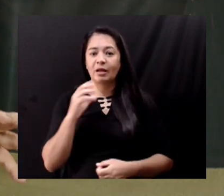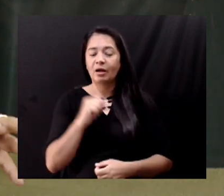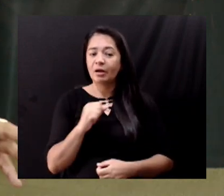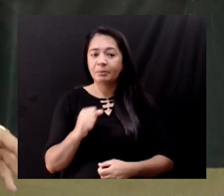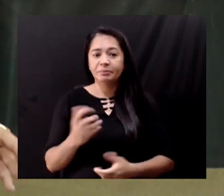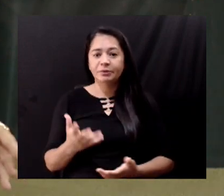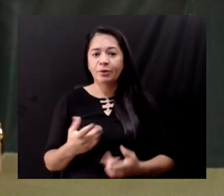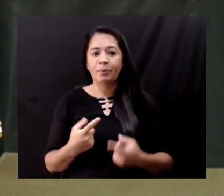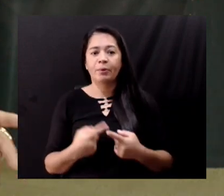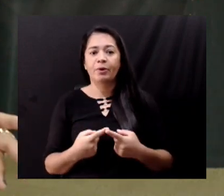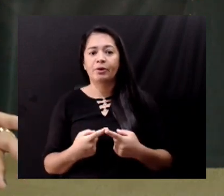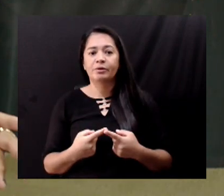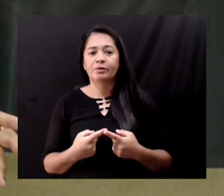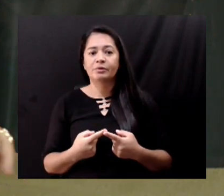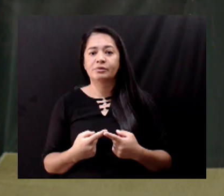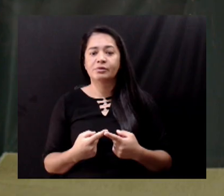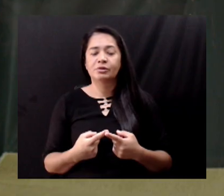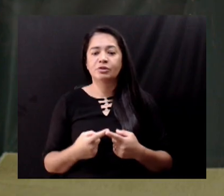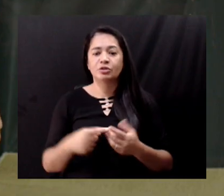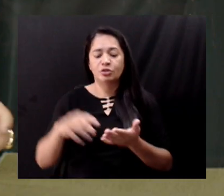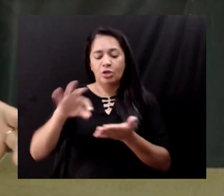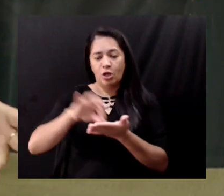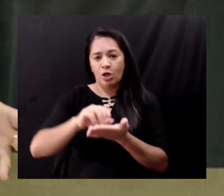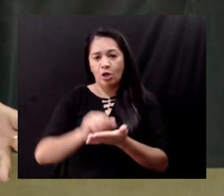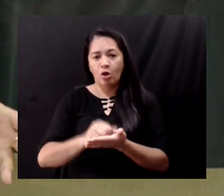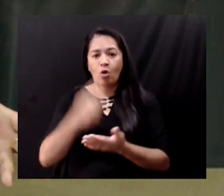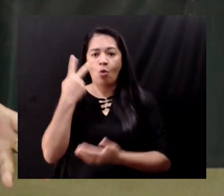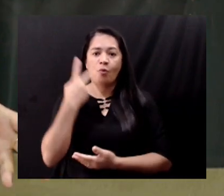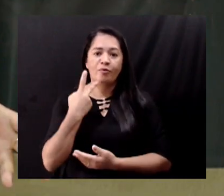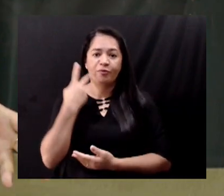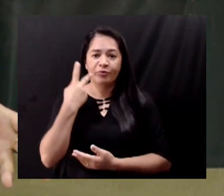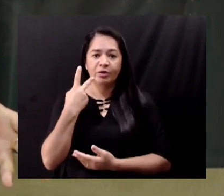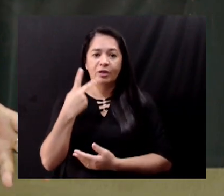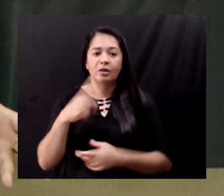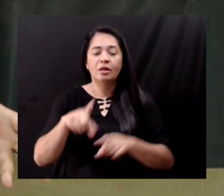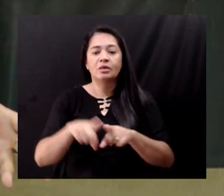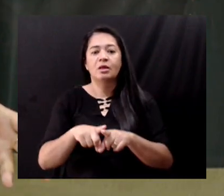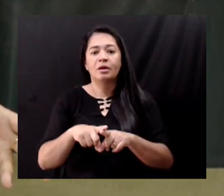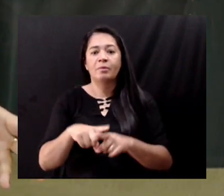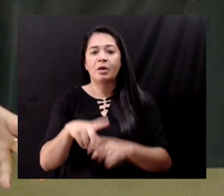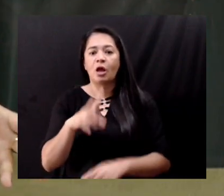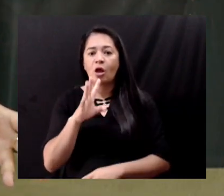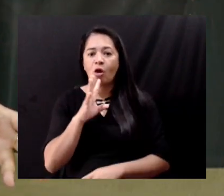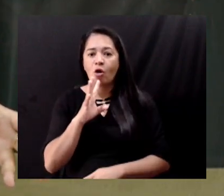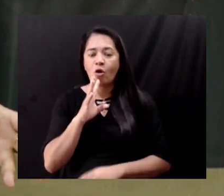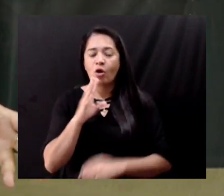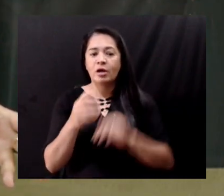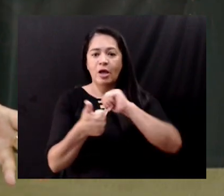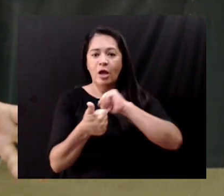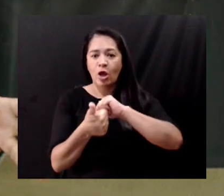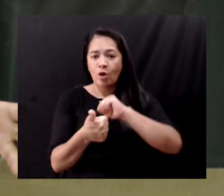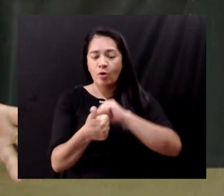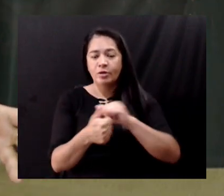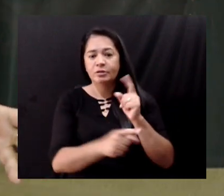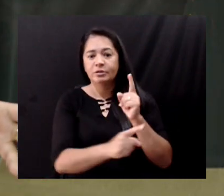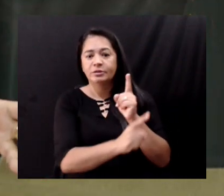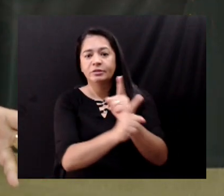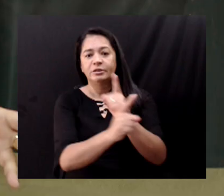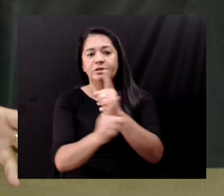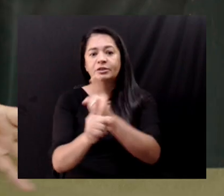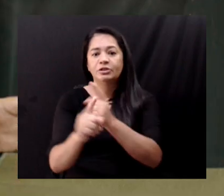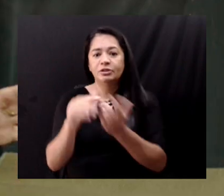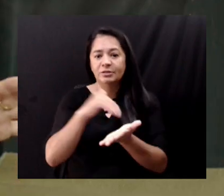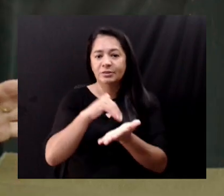interface de cadastramento, o vereador ainda vai ter como conhecer a qualidade de atendimento das secretarias e